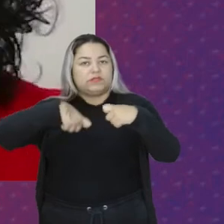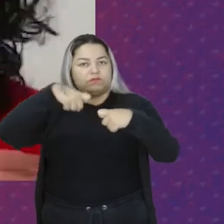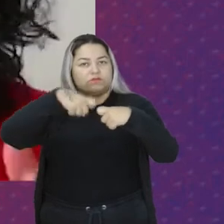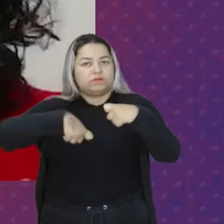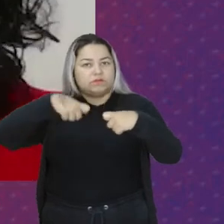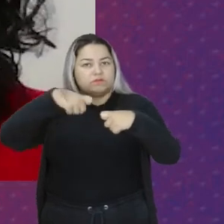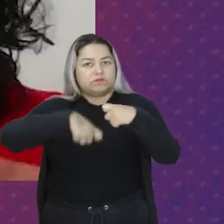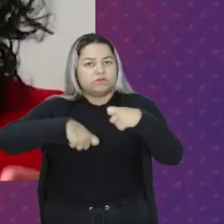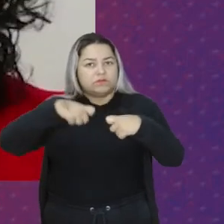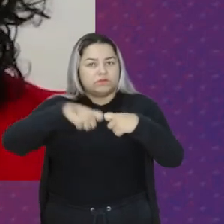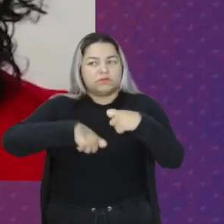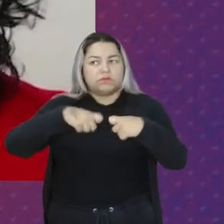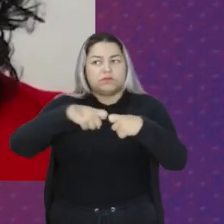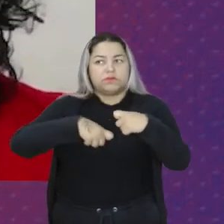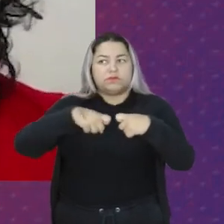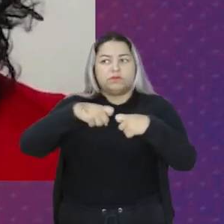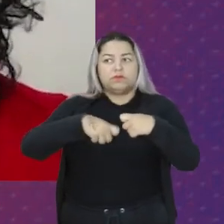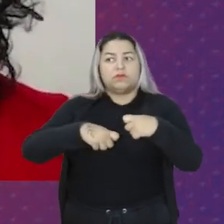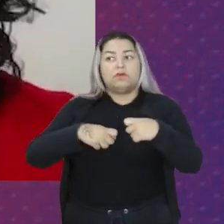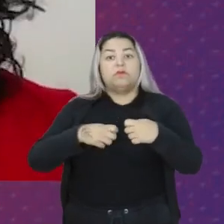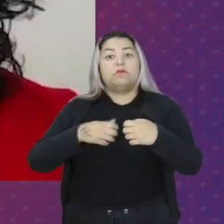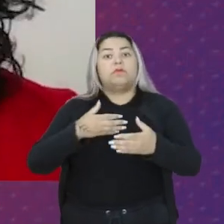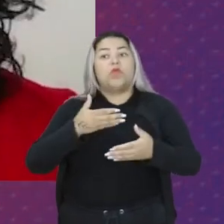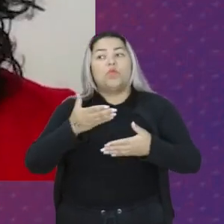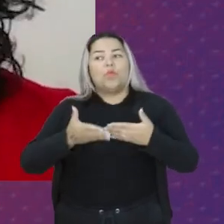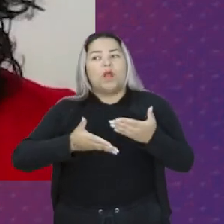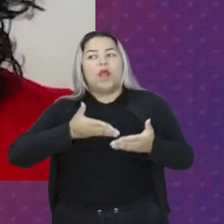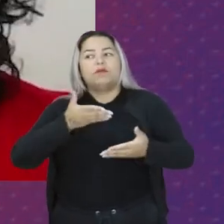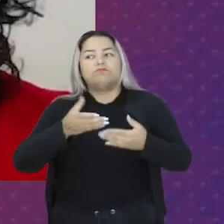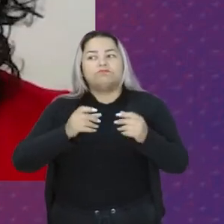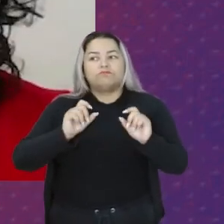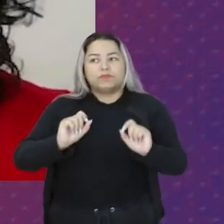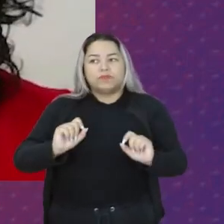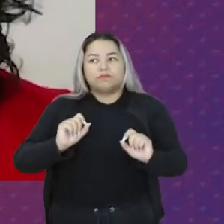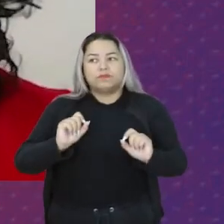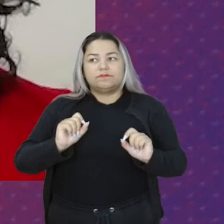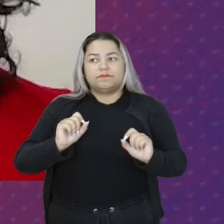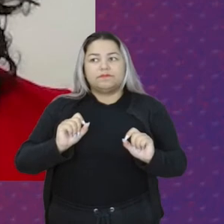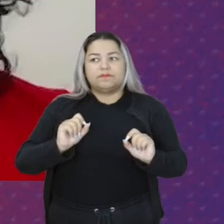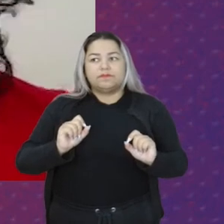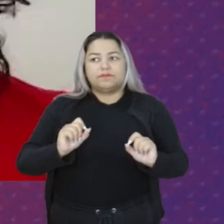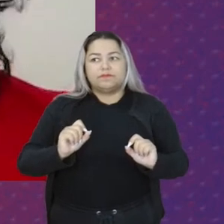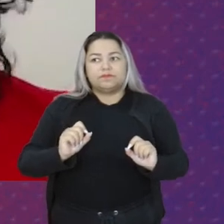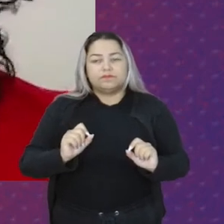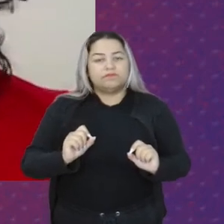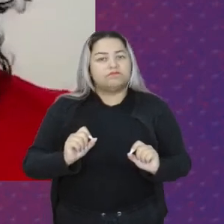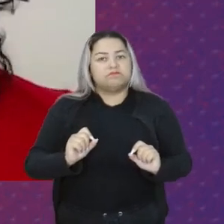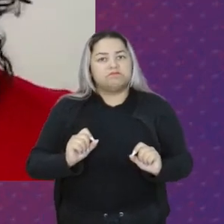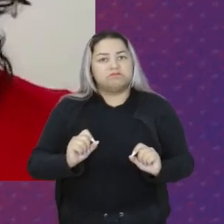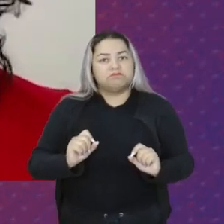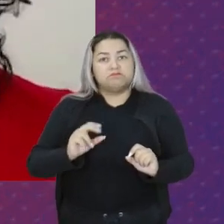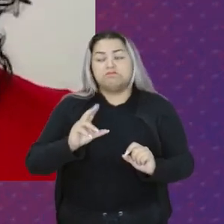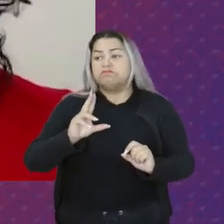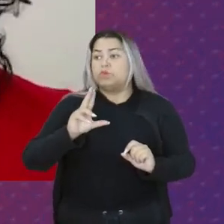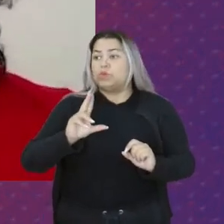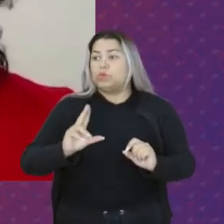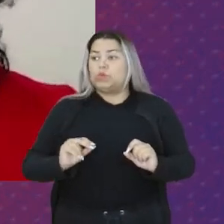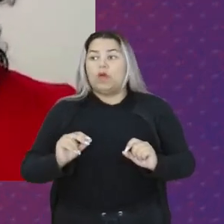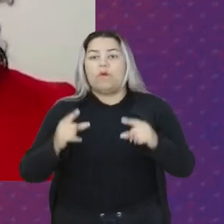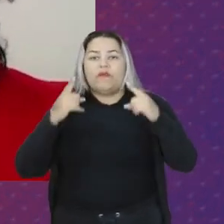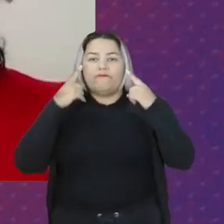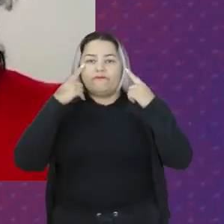ser através de uma estimulação que, a princípio, não é